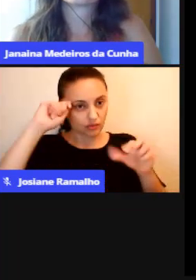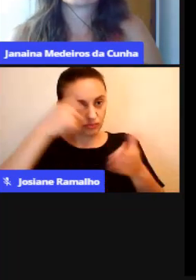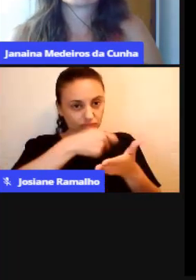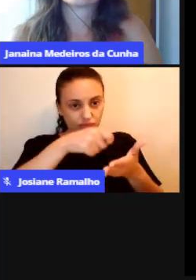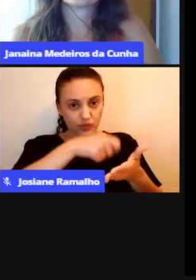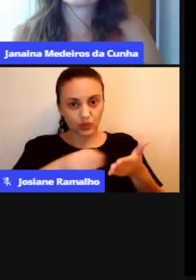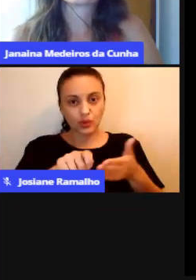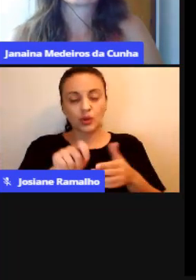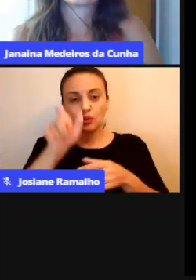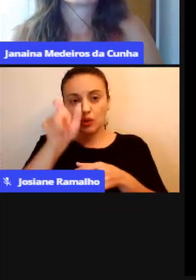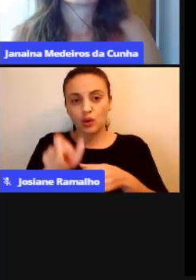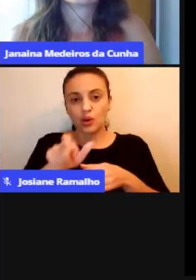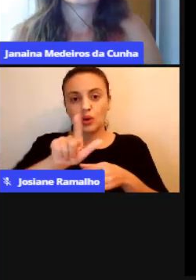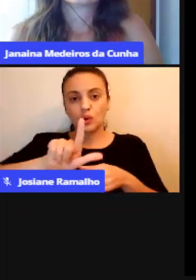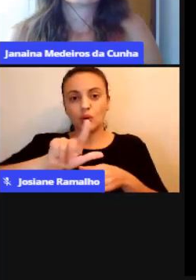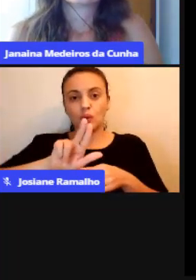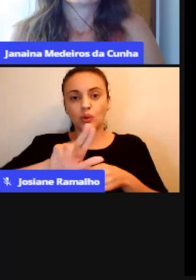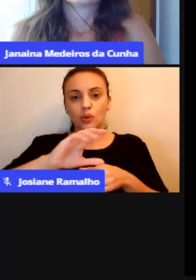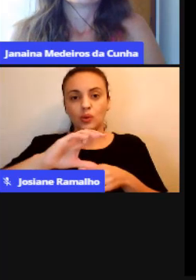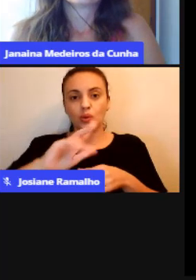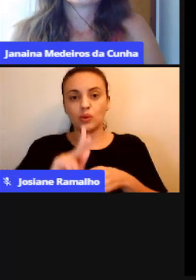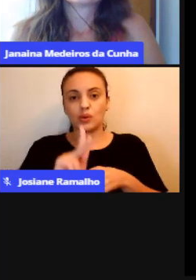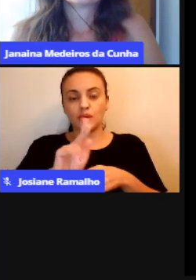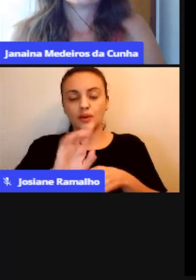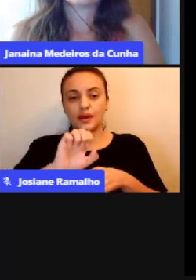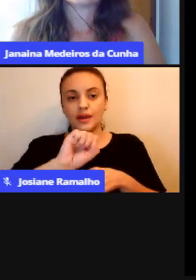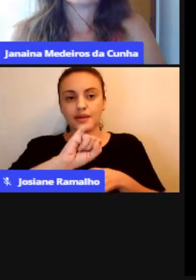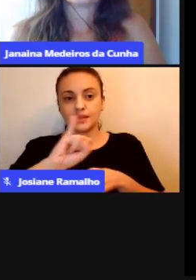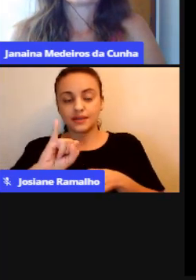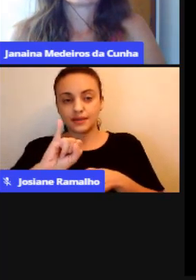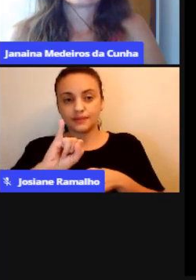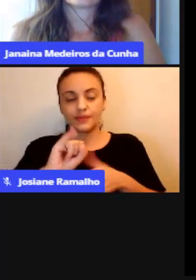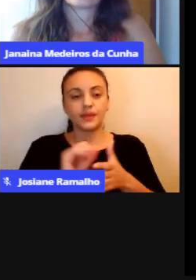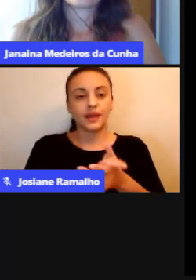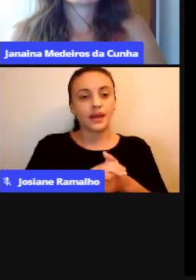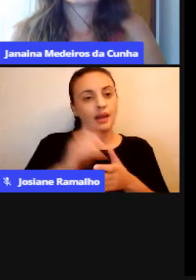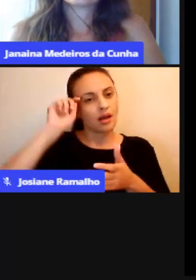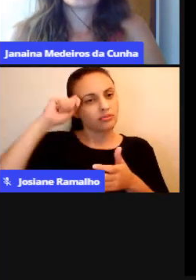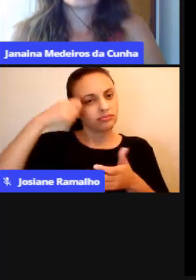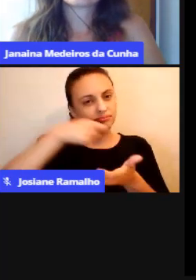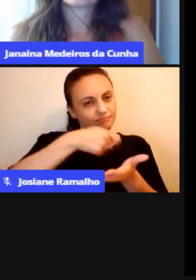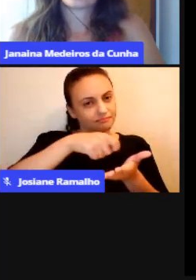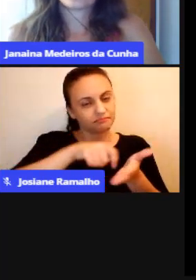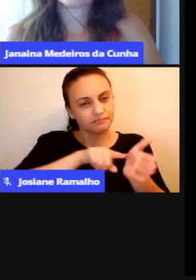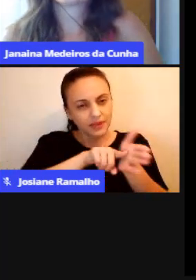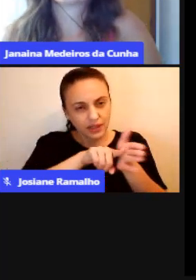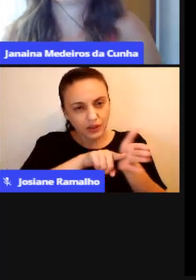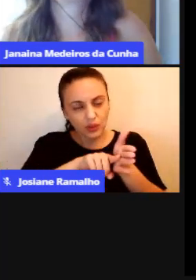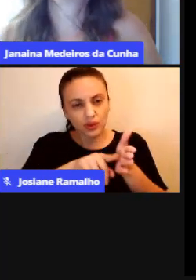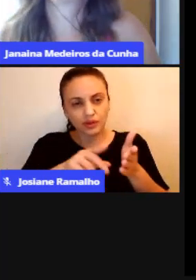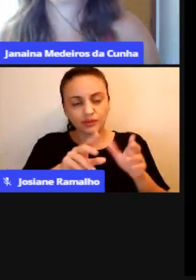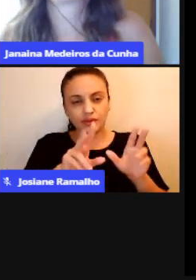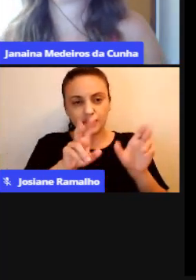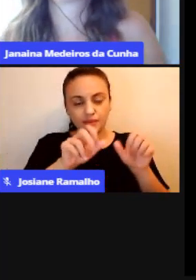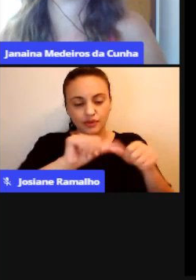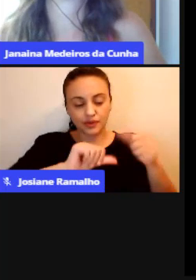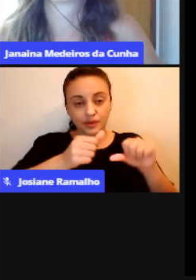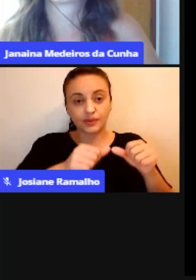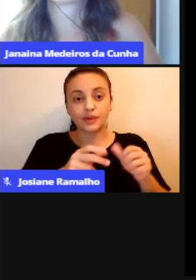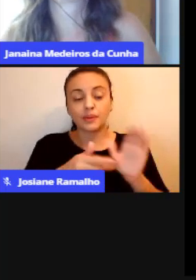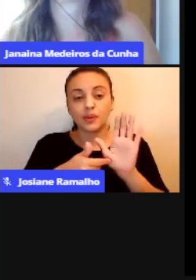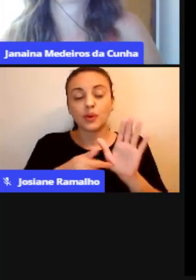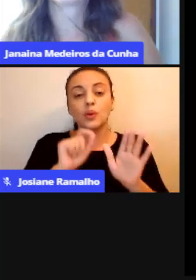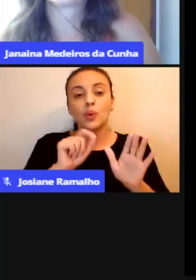sobre avaliação, que fala o seguinte: avaliar é um ato rigoroso